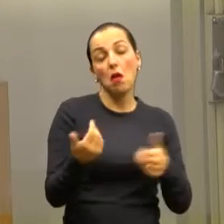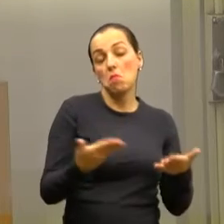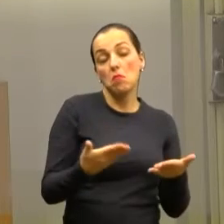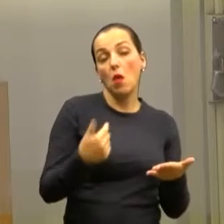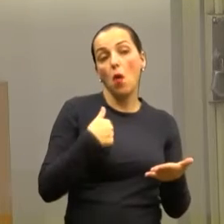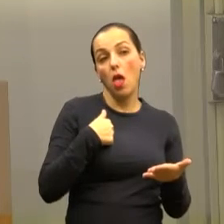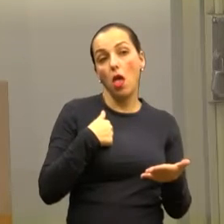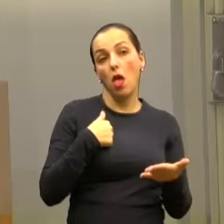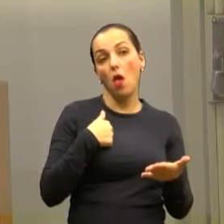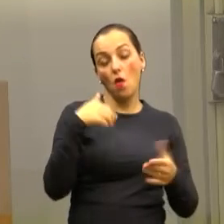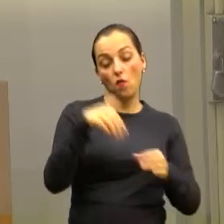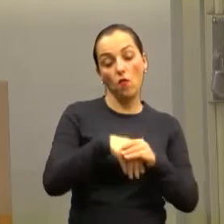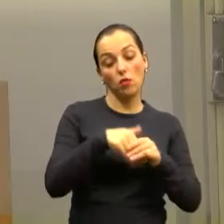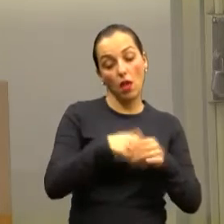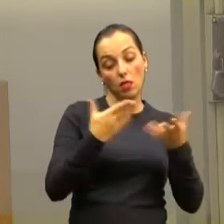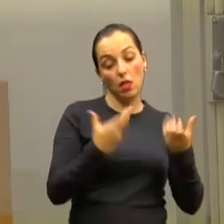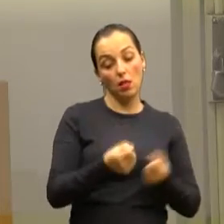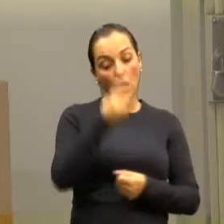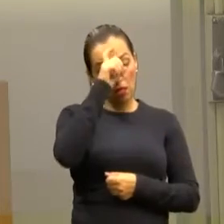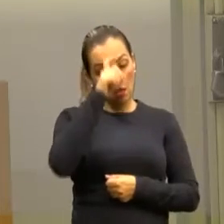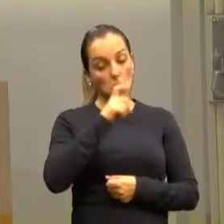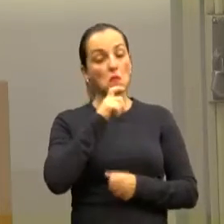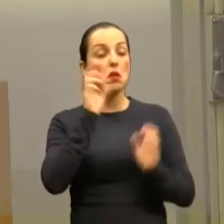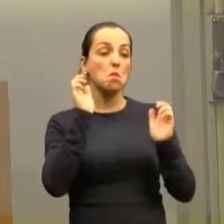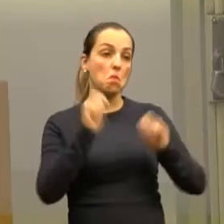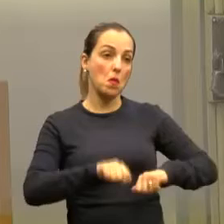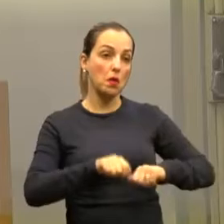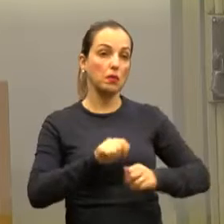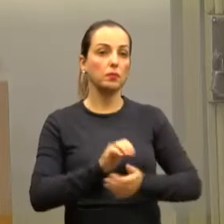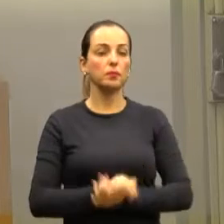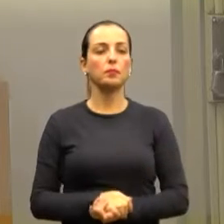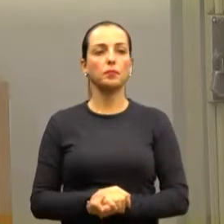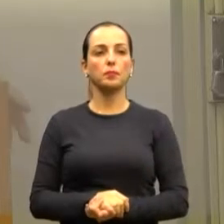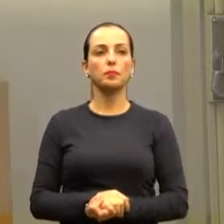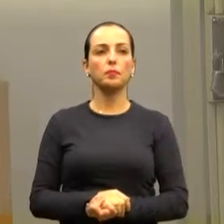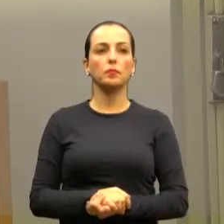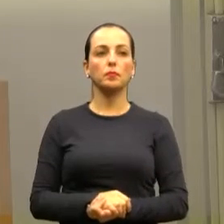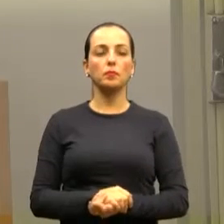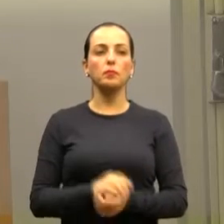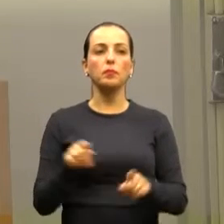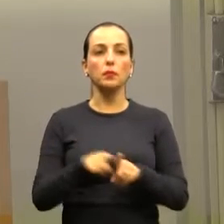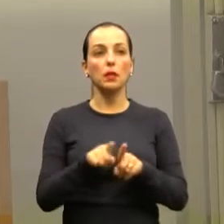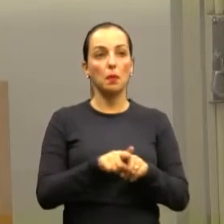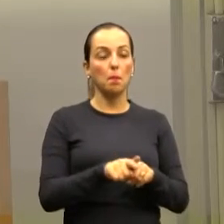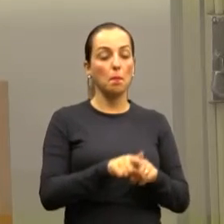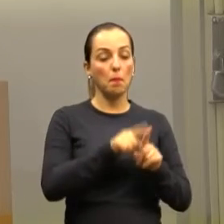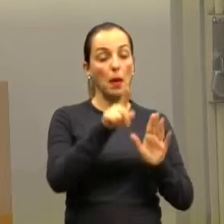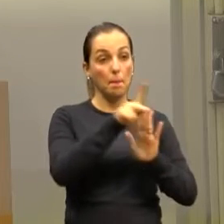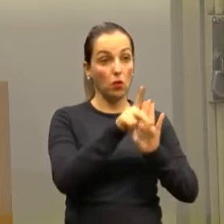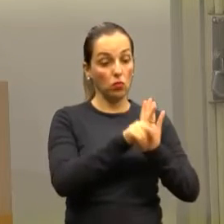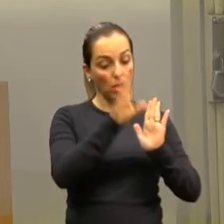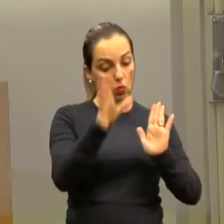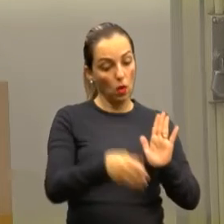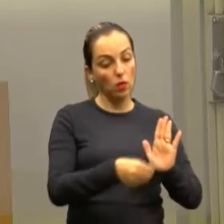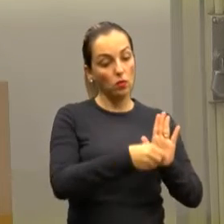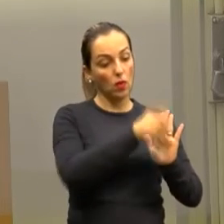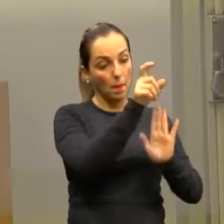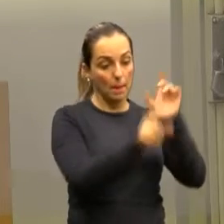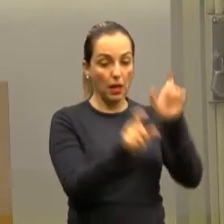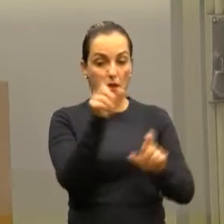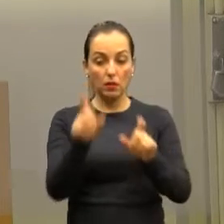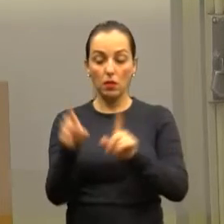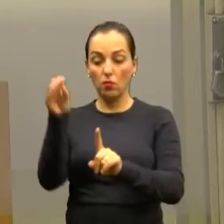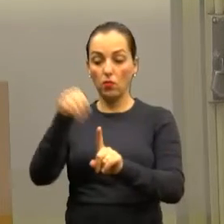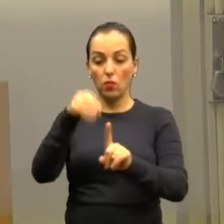muita tranquilidade e voltar favor tá o projeto também contemplou vulneráveis e o Fabinho que a gente tem que deixar